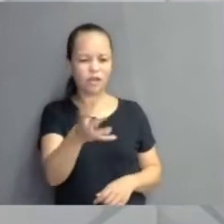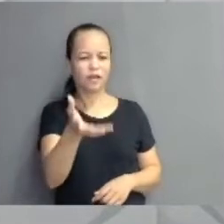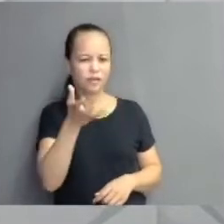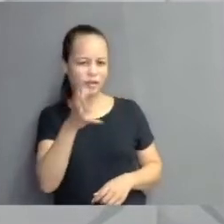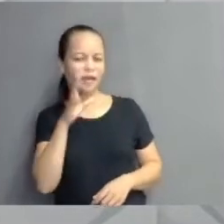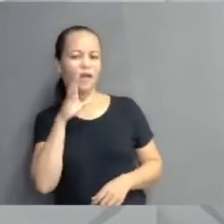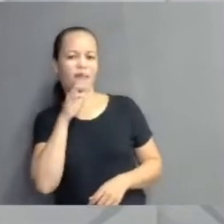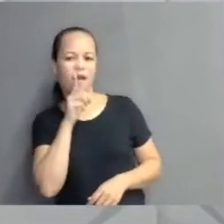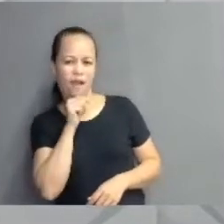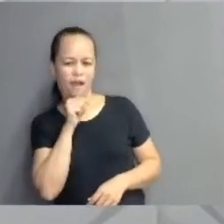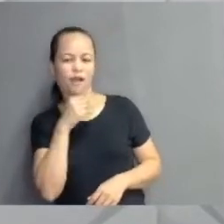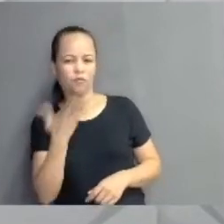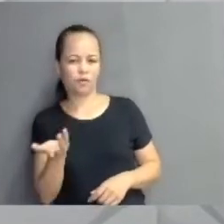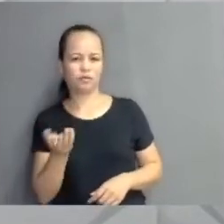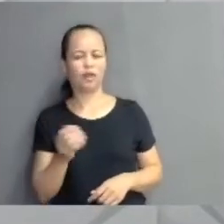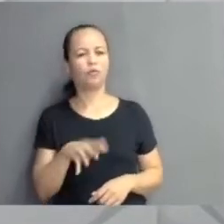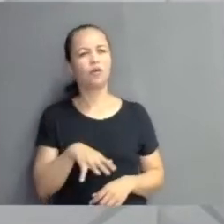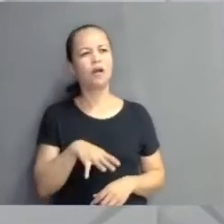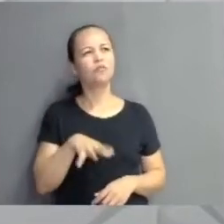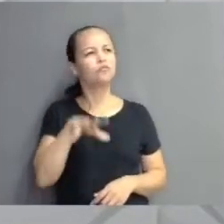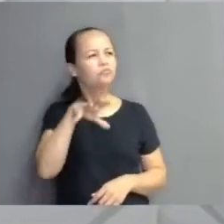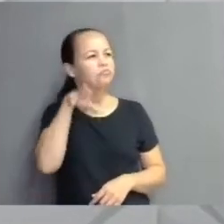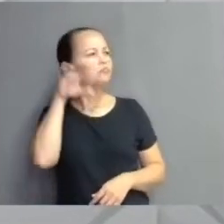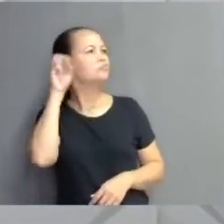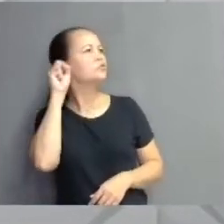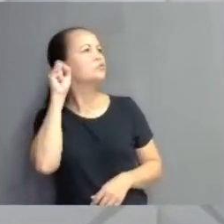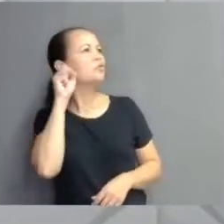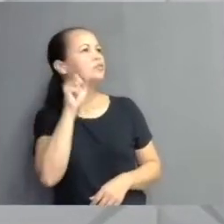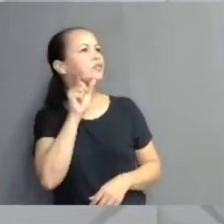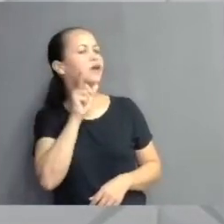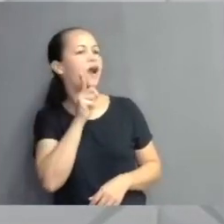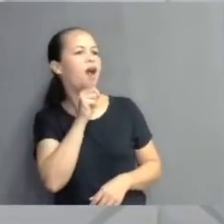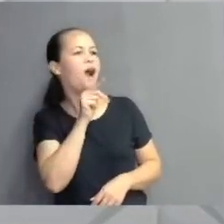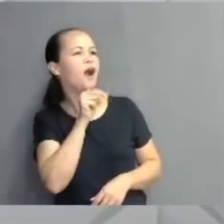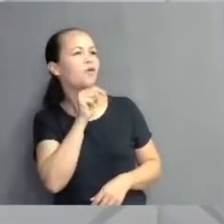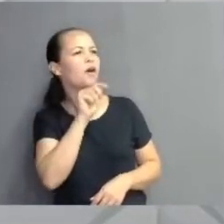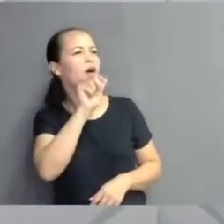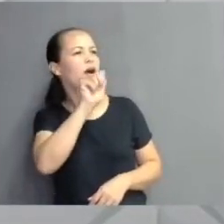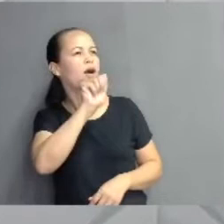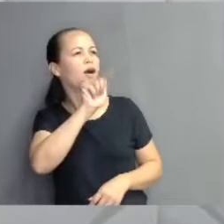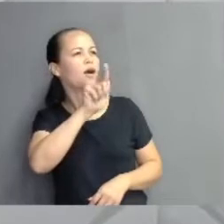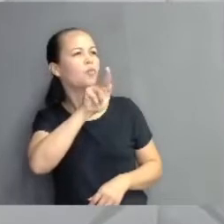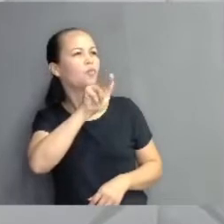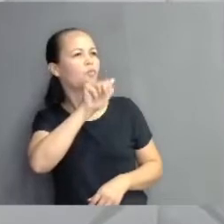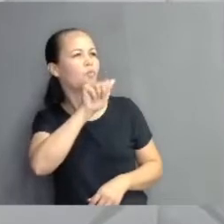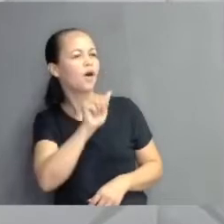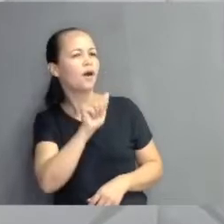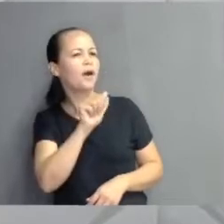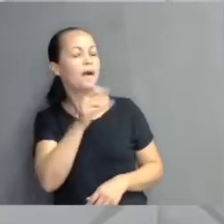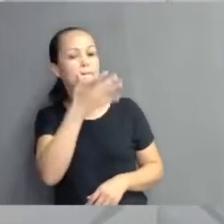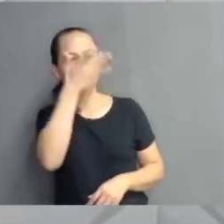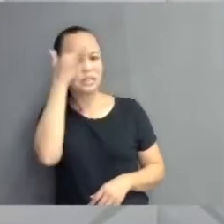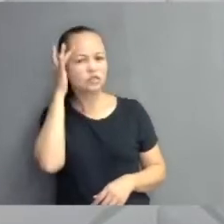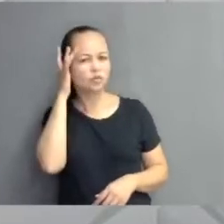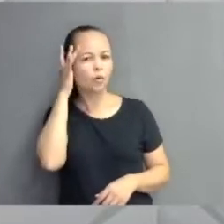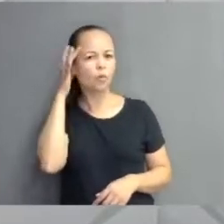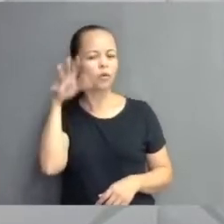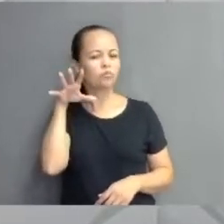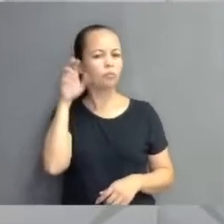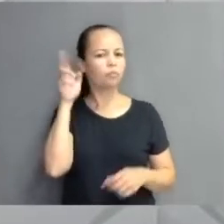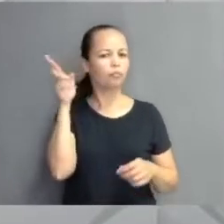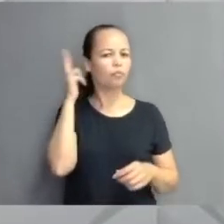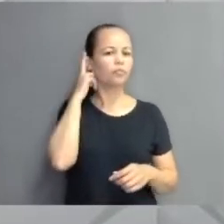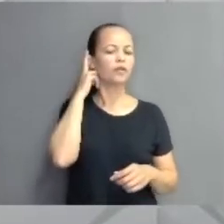então ao ouvir os sons e água você consegue entender que aquilo ali é água mas as pessoas que não ouvem